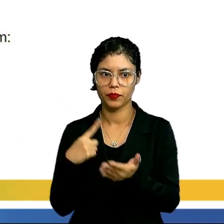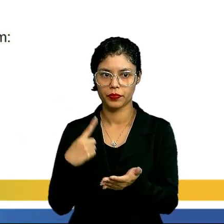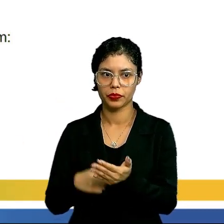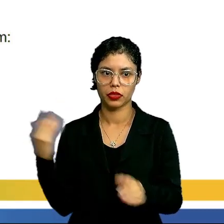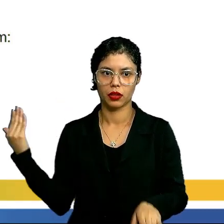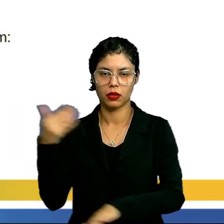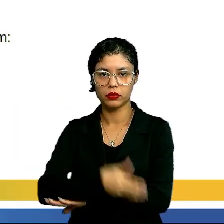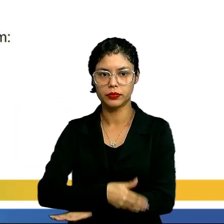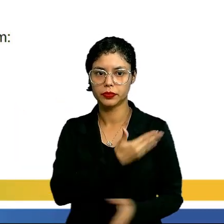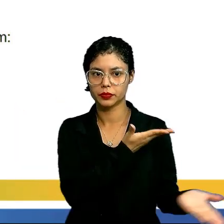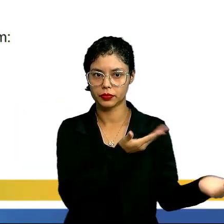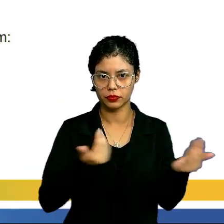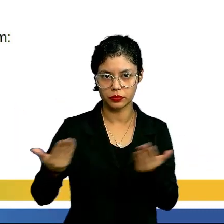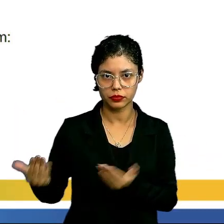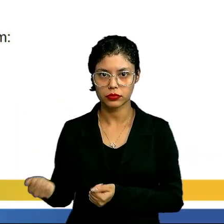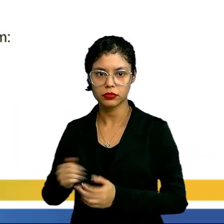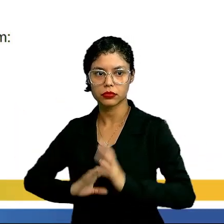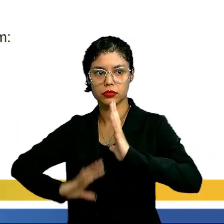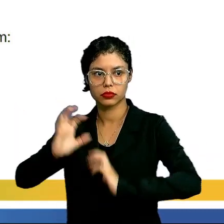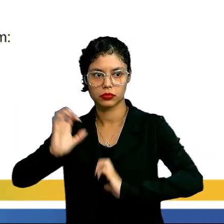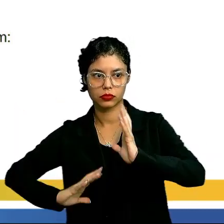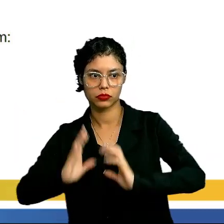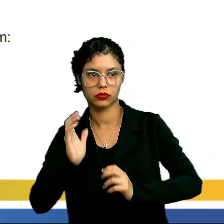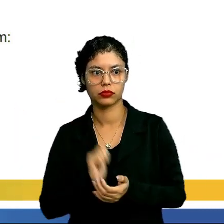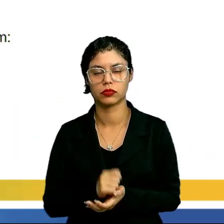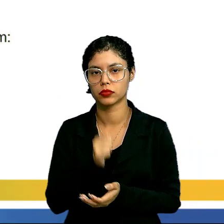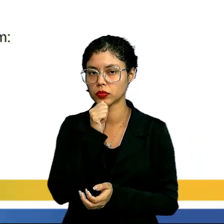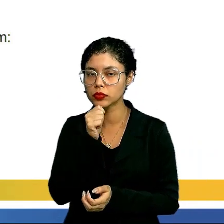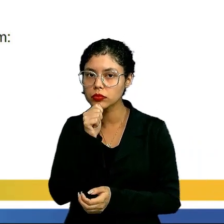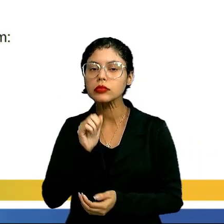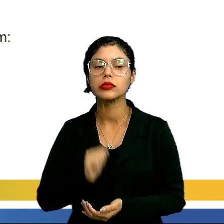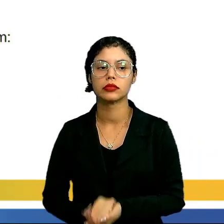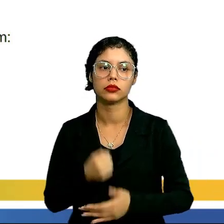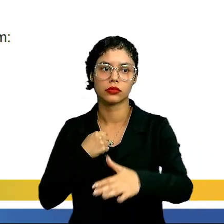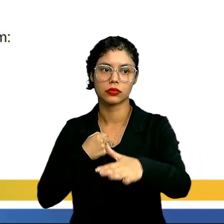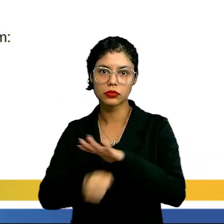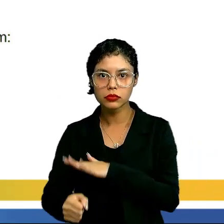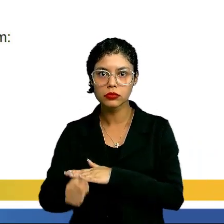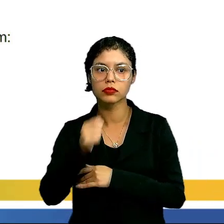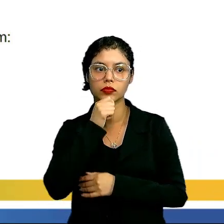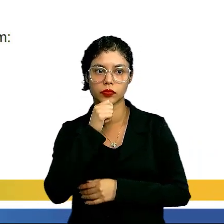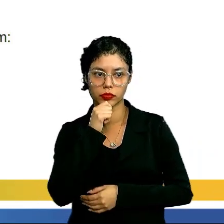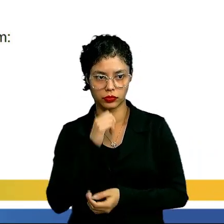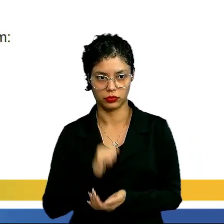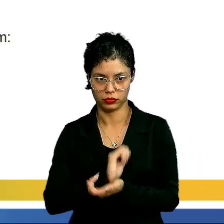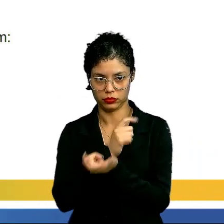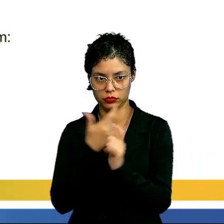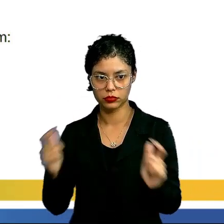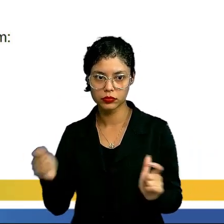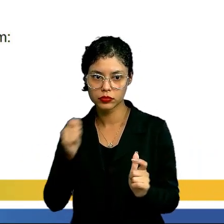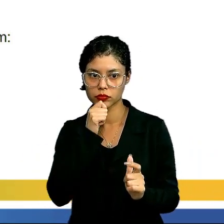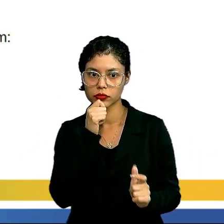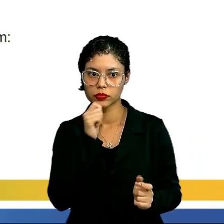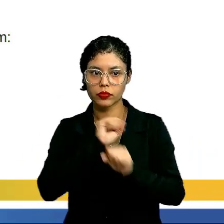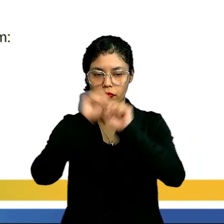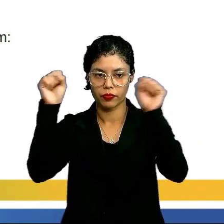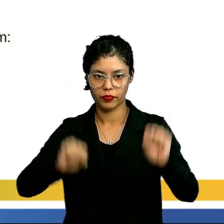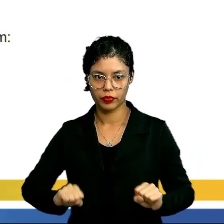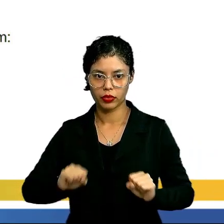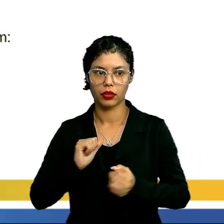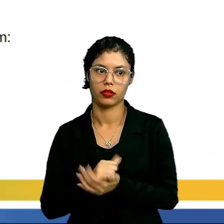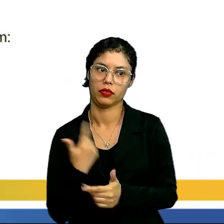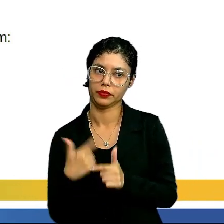degradação das condições de internação de jovens em conflito com a lei, corrupção, aumento de custos operacionais